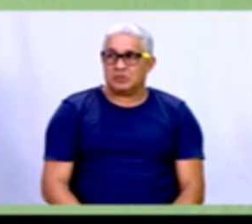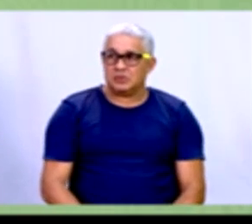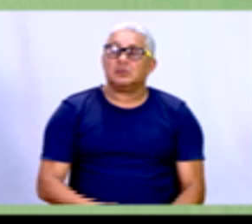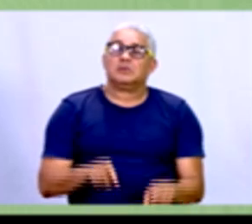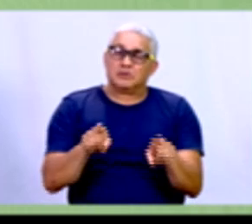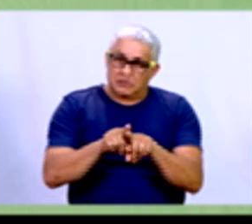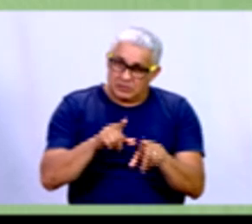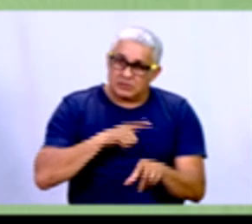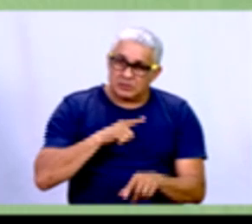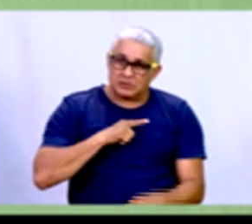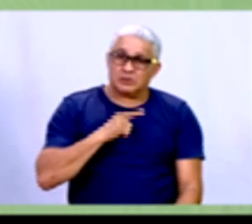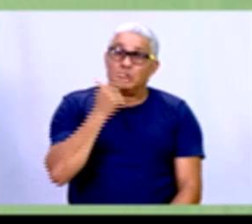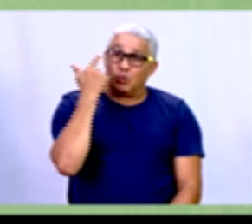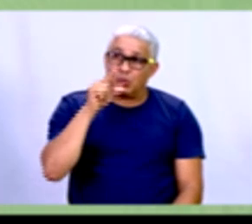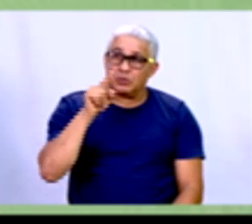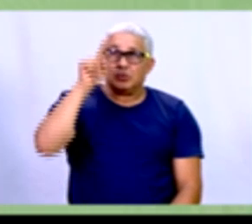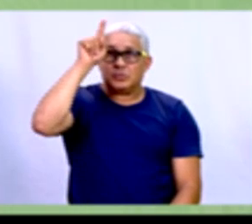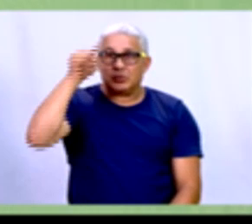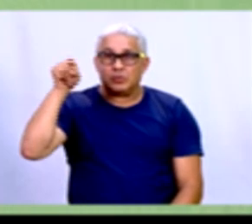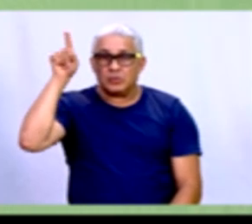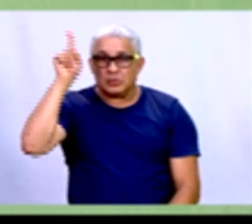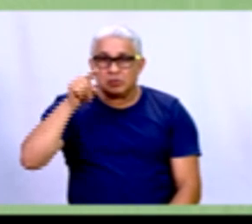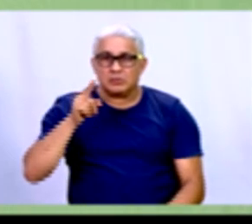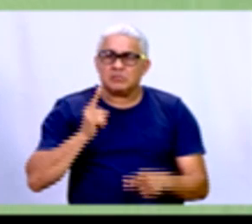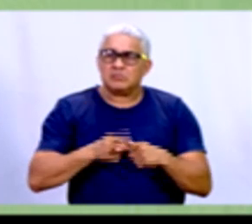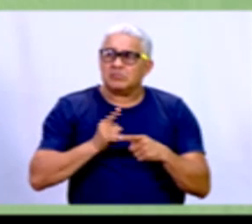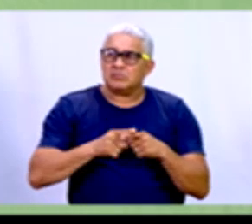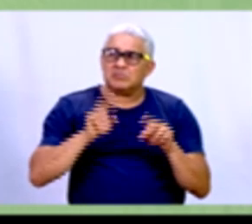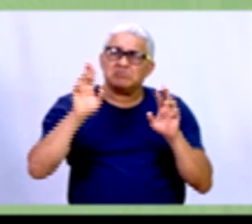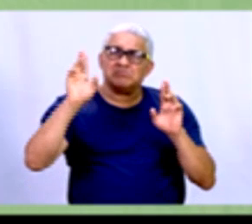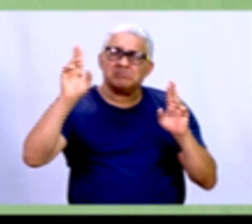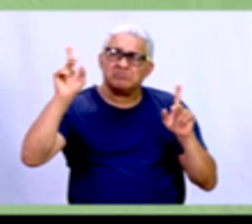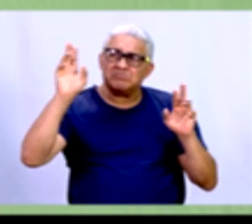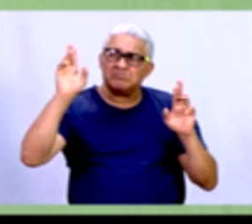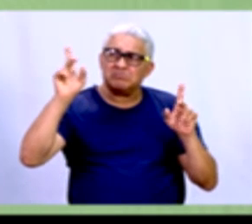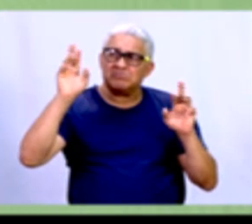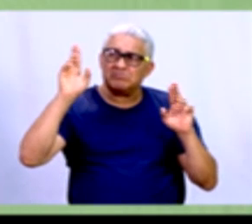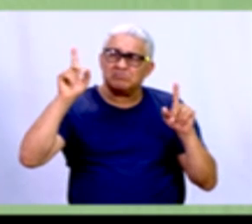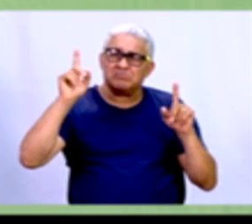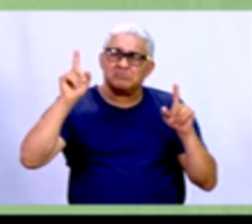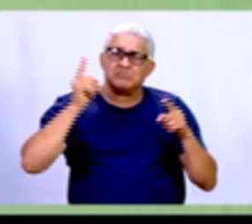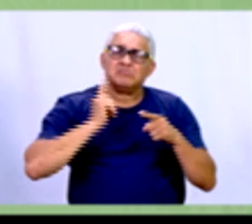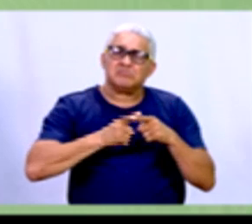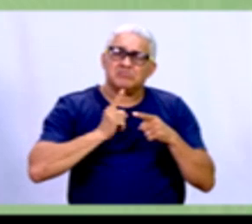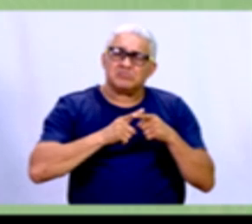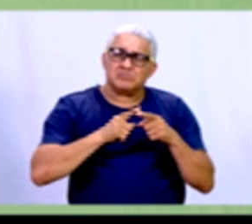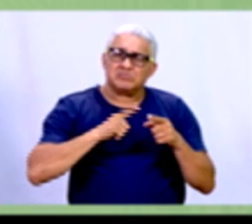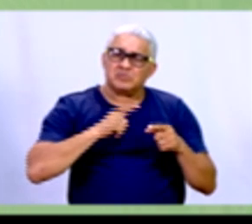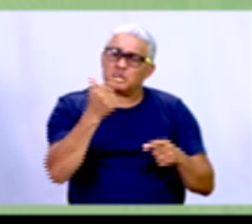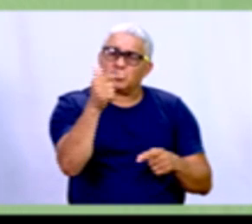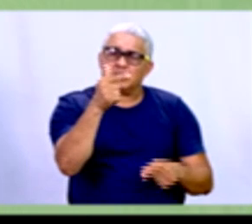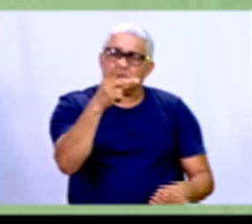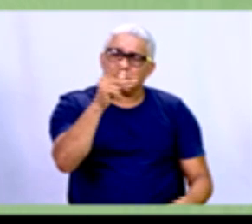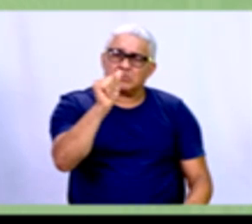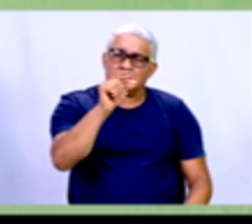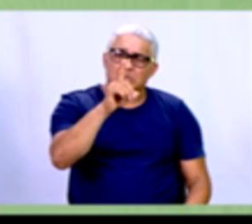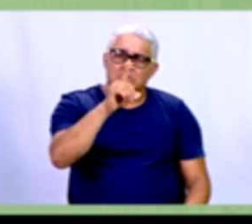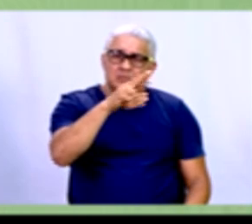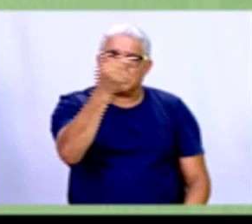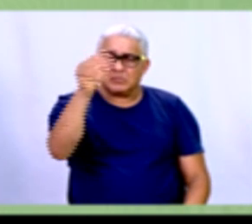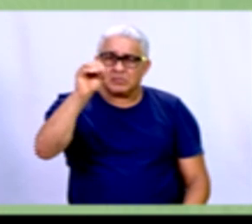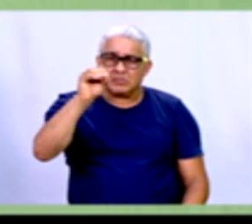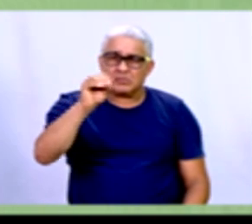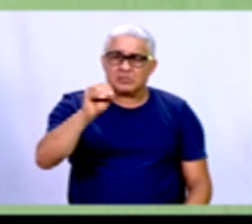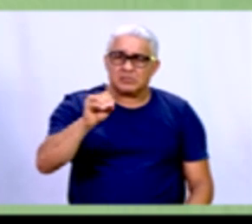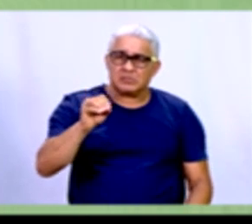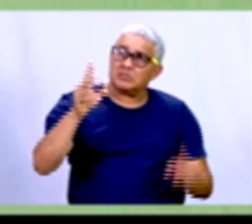também temos um X. Por que eles não são iguais? Por que não há um padrão entre um detalhe